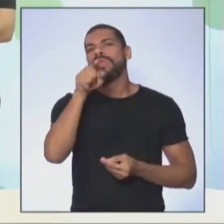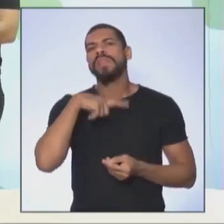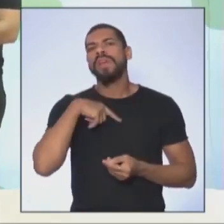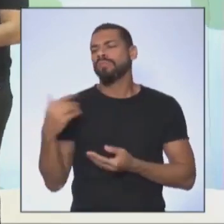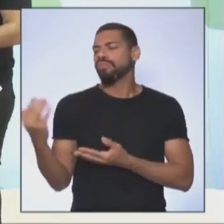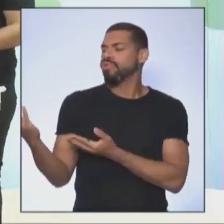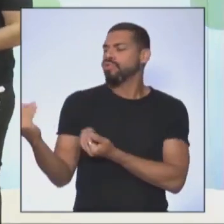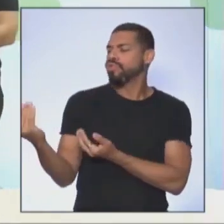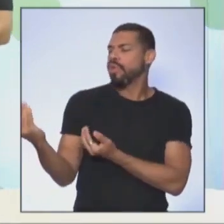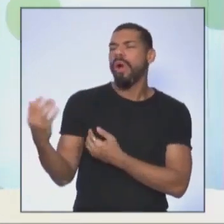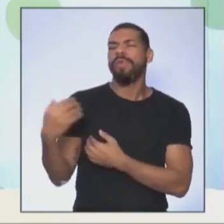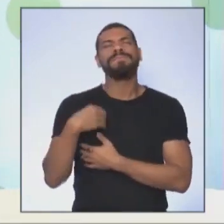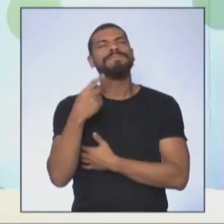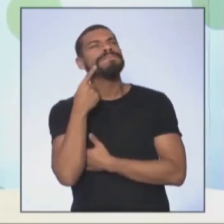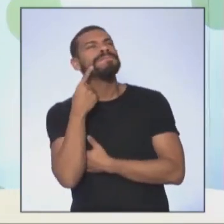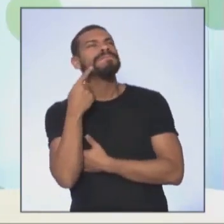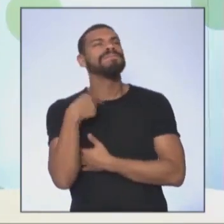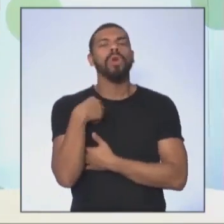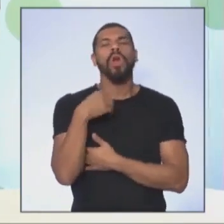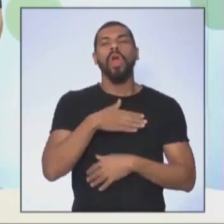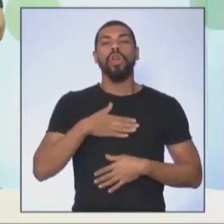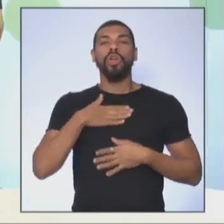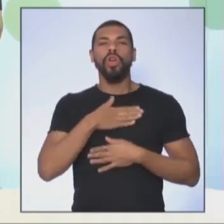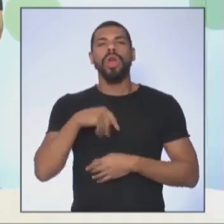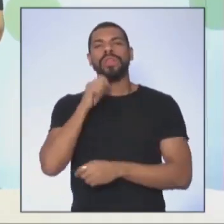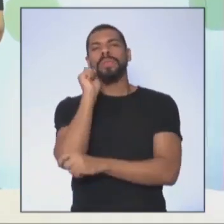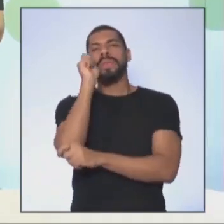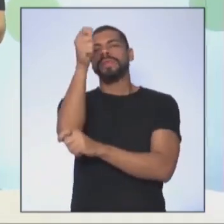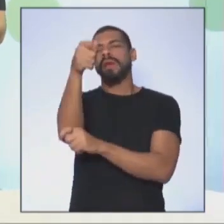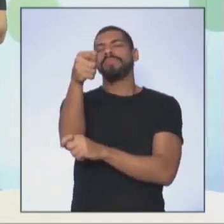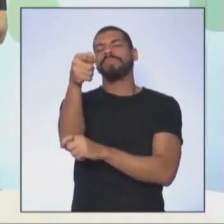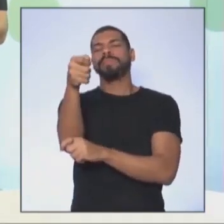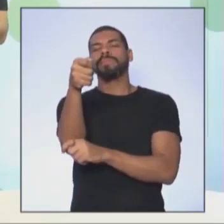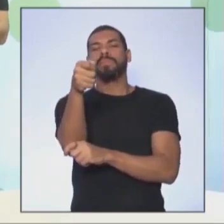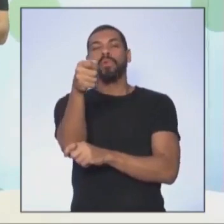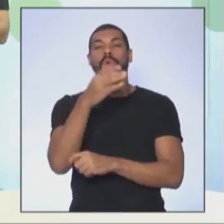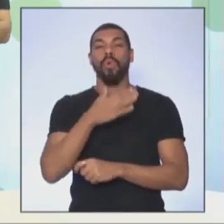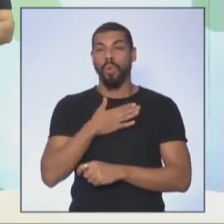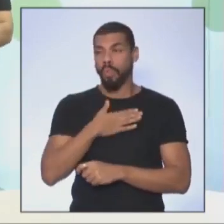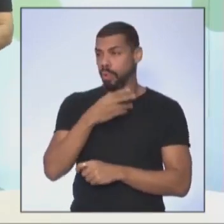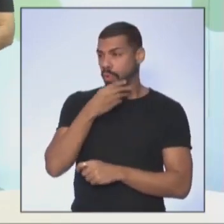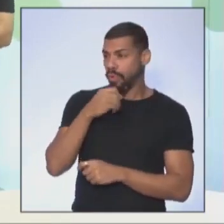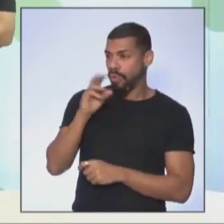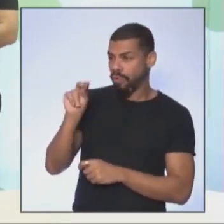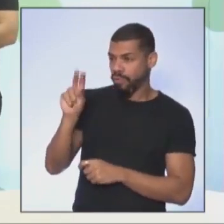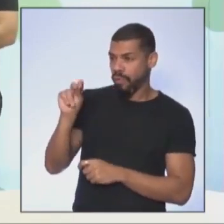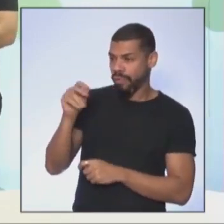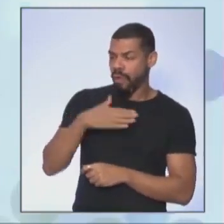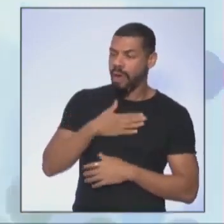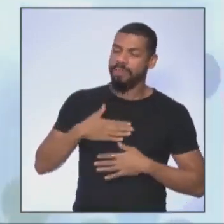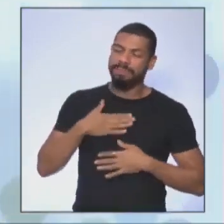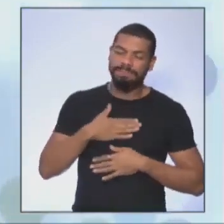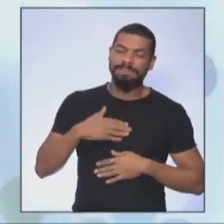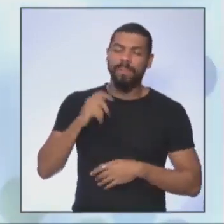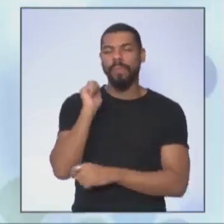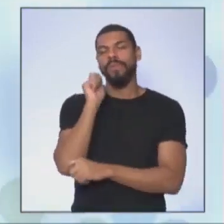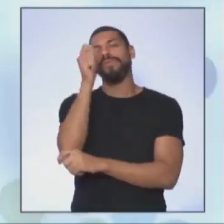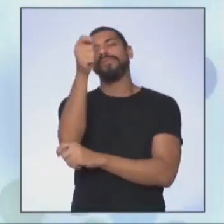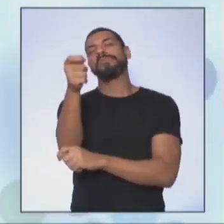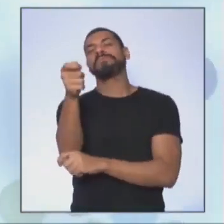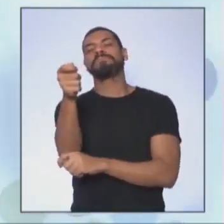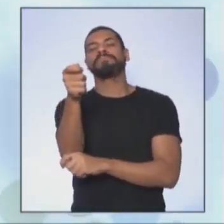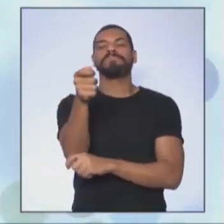jovem com alma de velho e gosta de pescar. Eu sei disso, meu avô gosta de pescar. Tá bom. Meu avô é velho. Então,